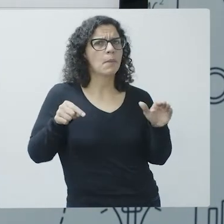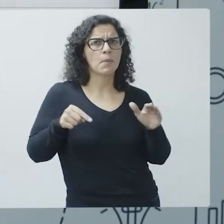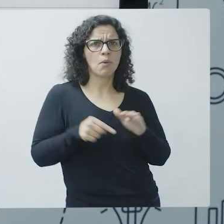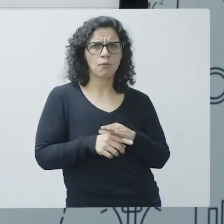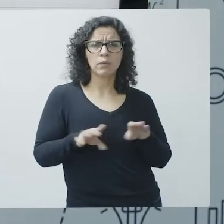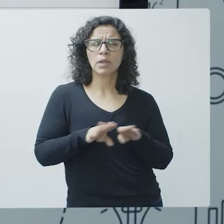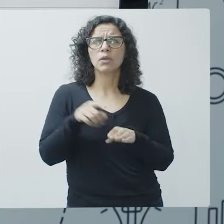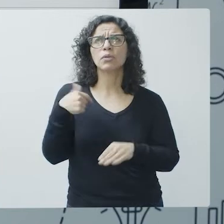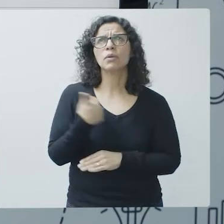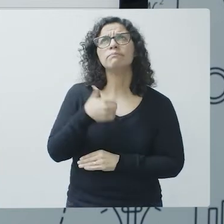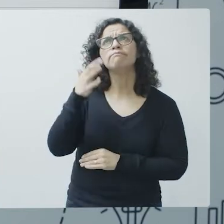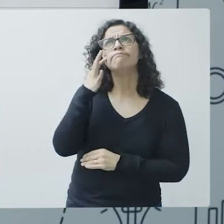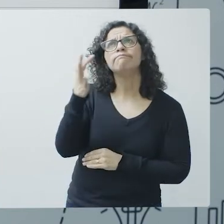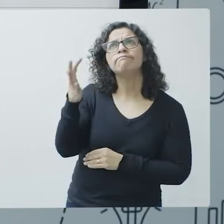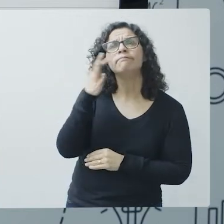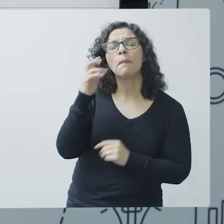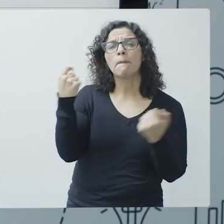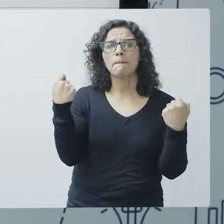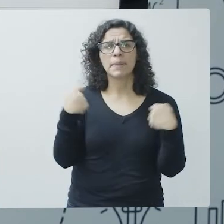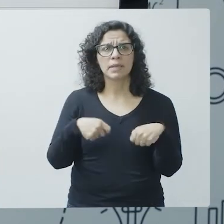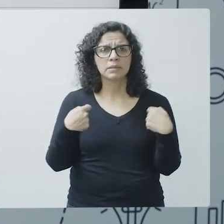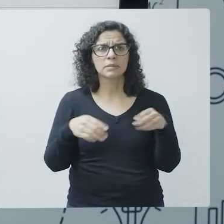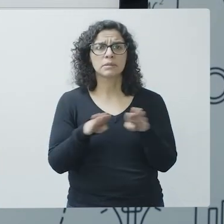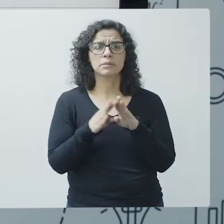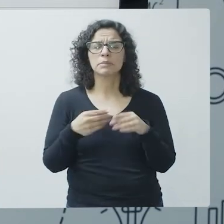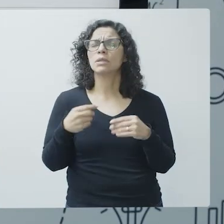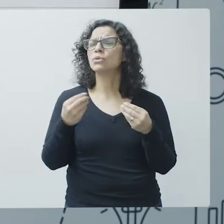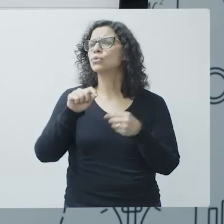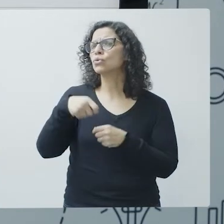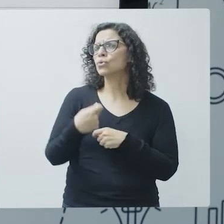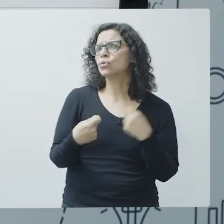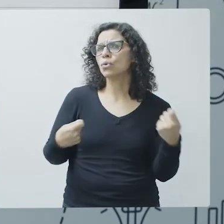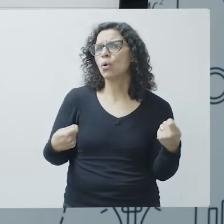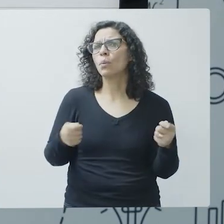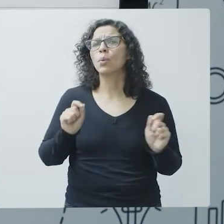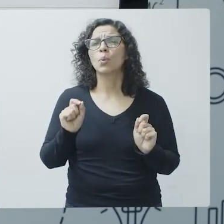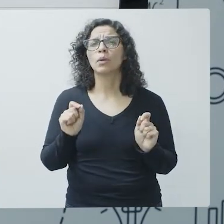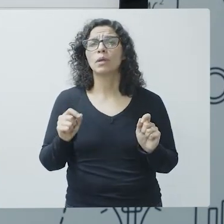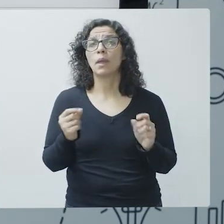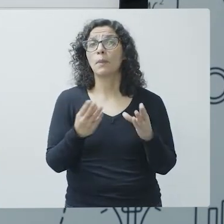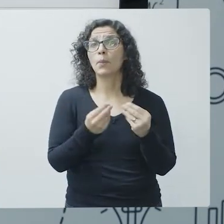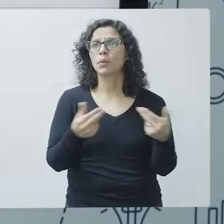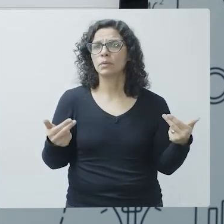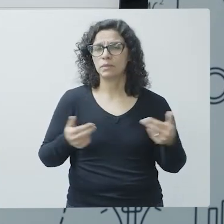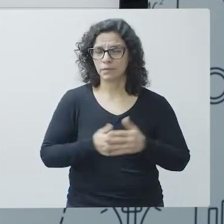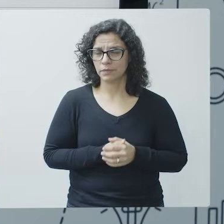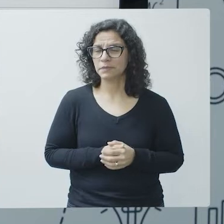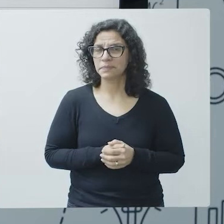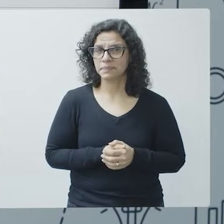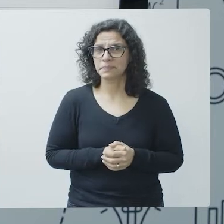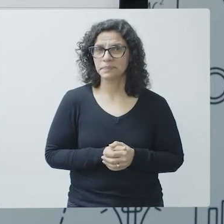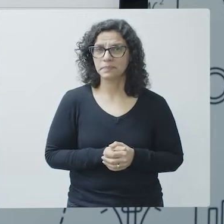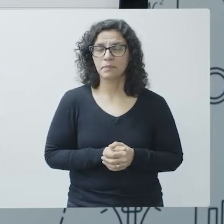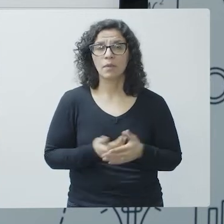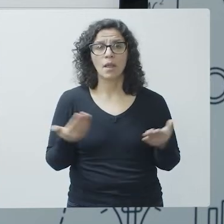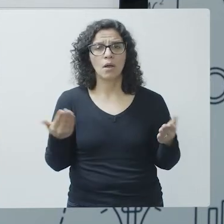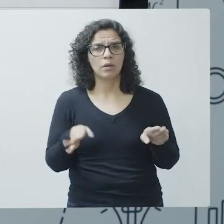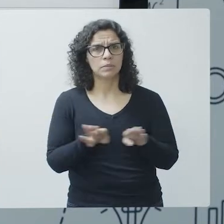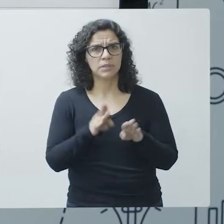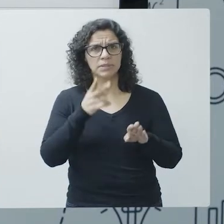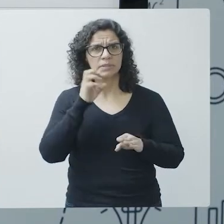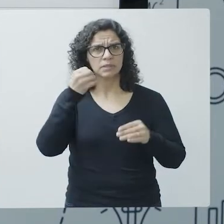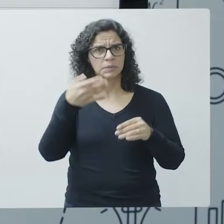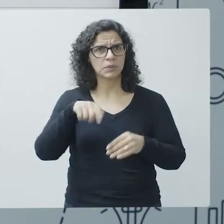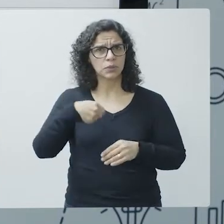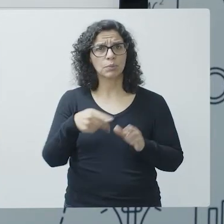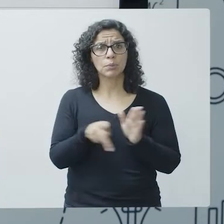grande. Nos faz refletir muito e sobre muitas coisas. Só ali